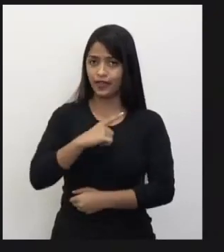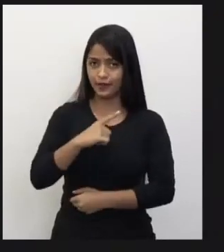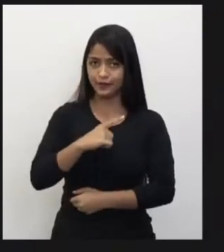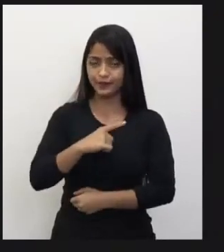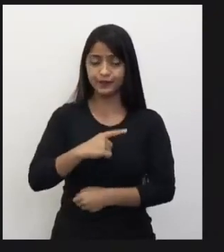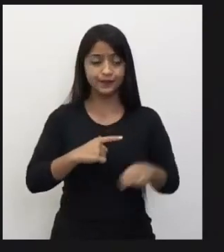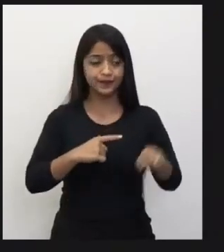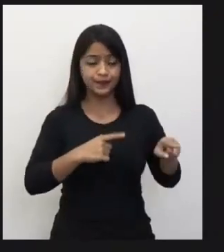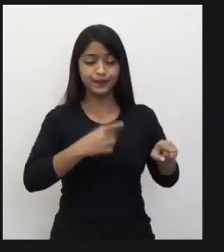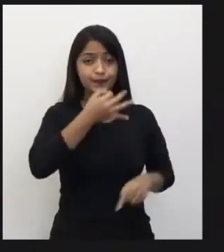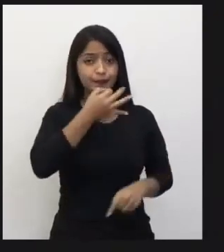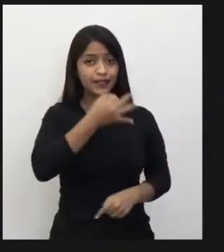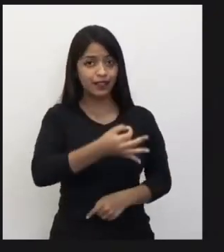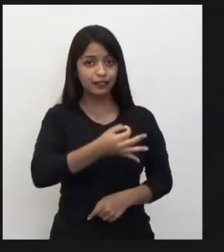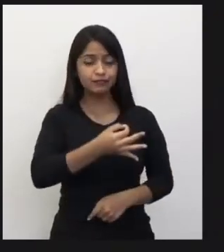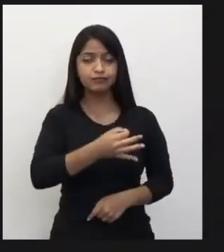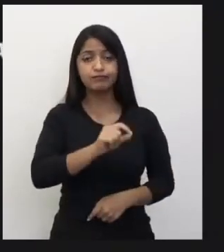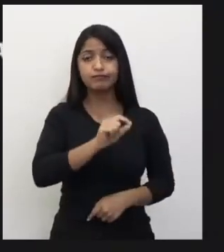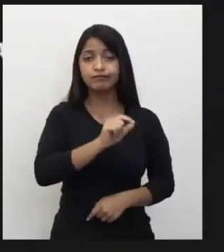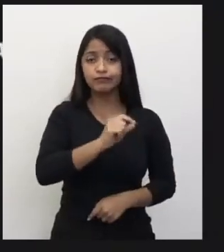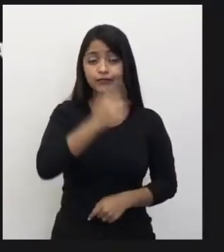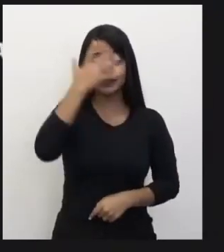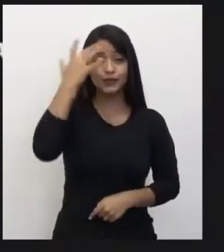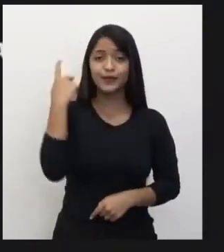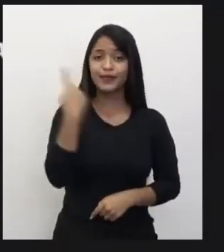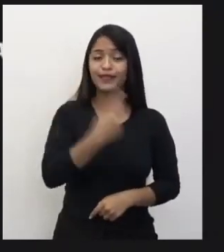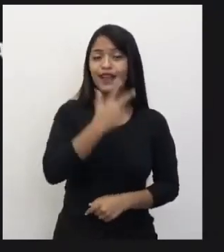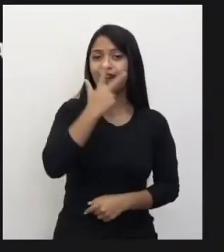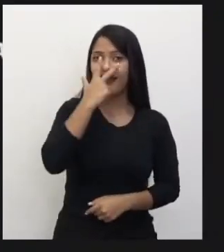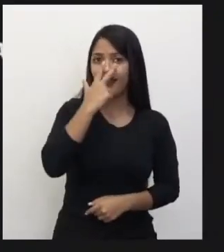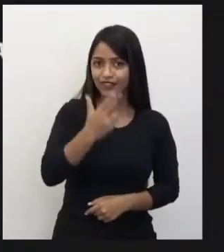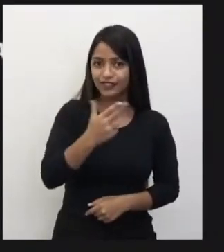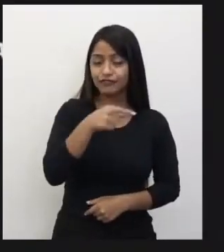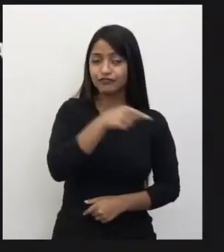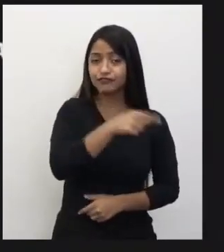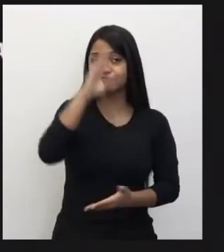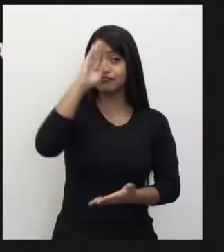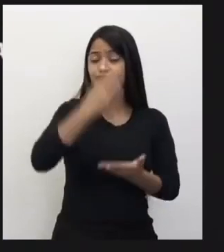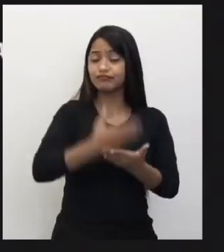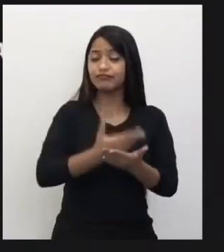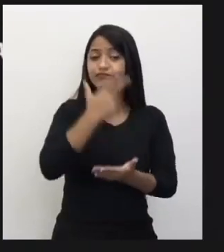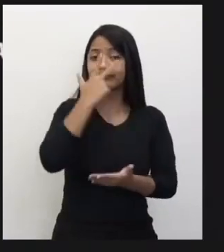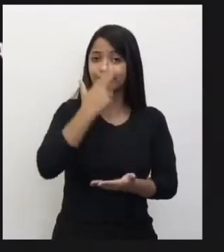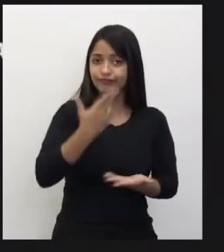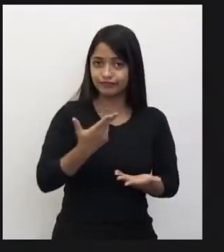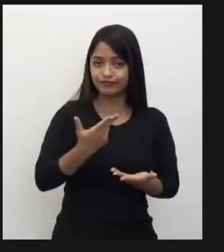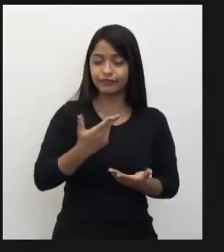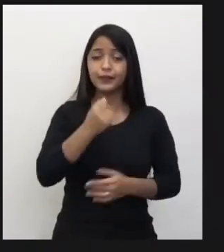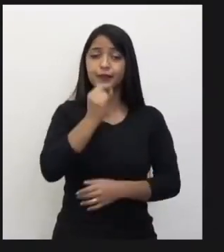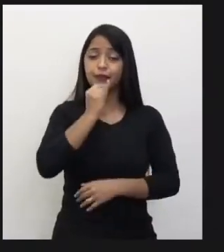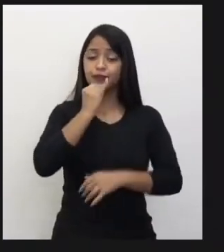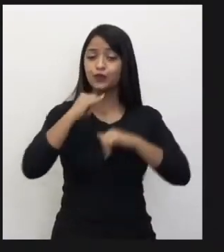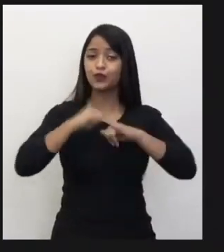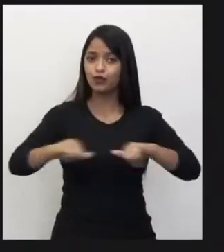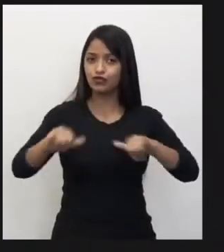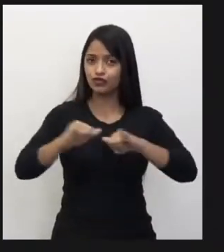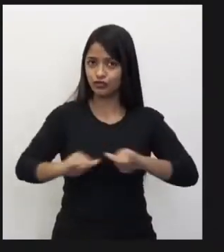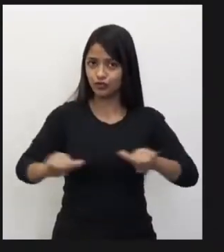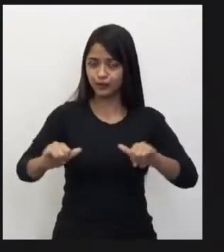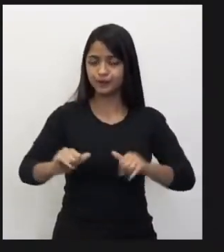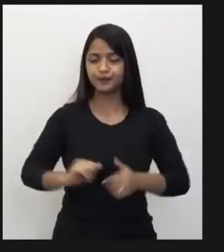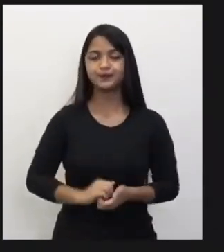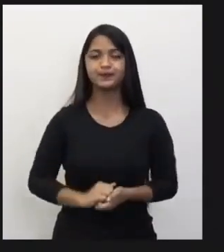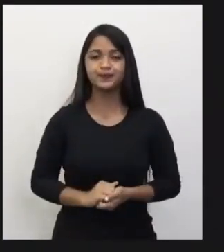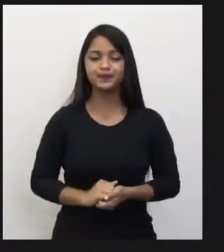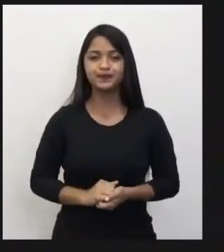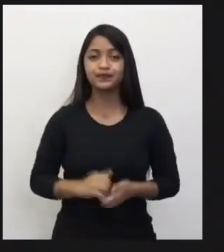Já uma opinião é o que uma pessoa acha, o que uma pessoa acredita. Uma notícia, por exemplo. Uma notícia